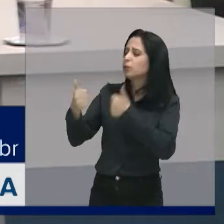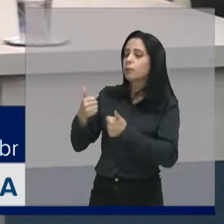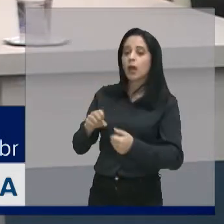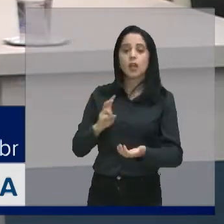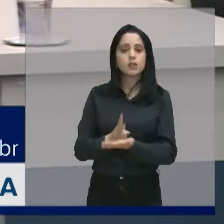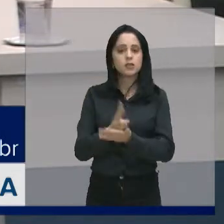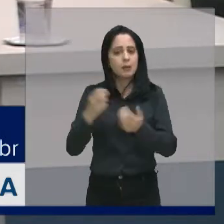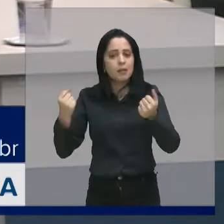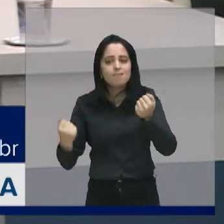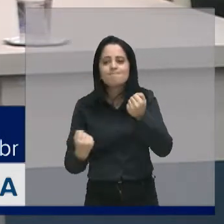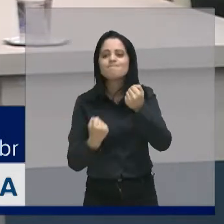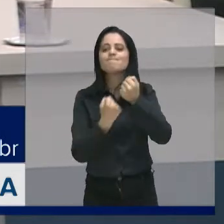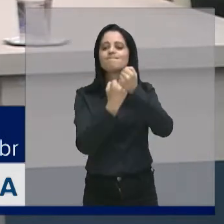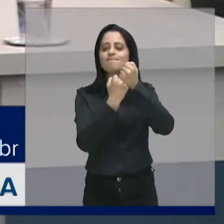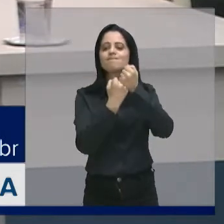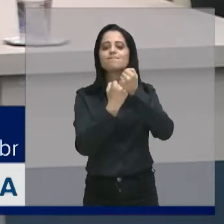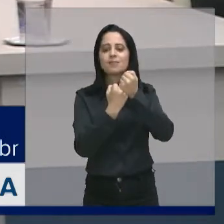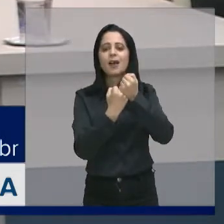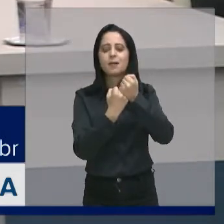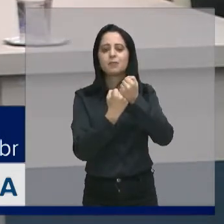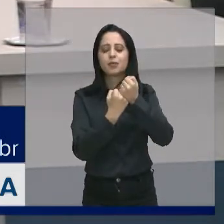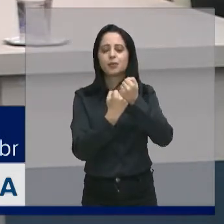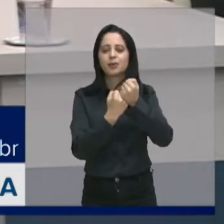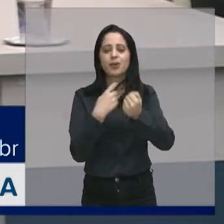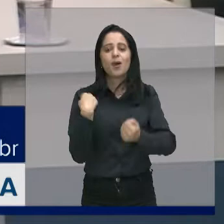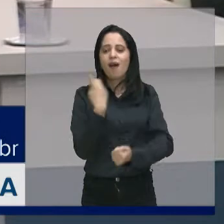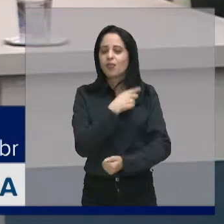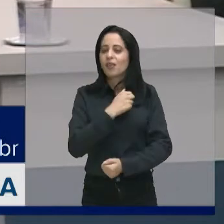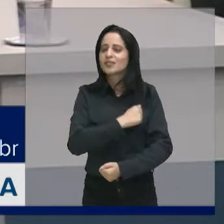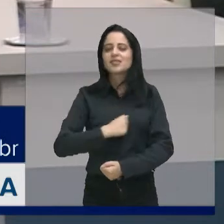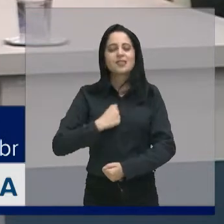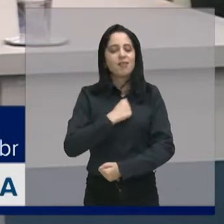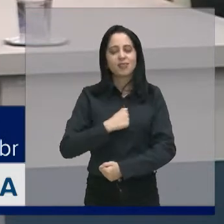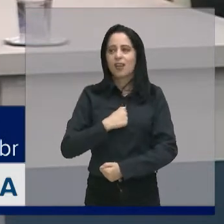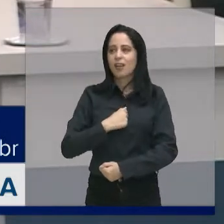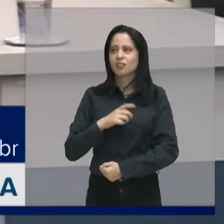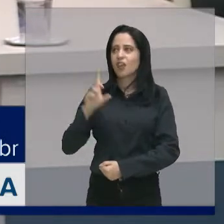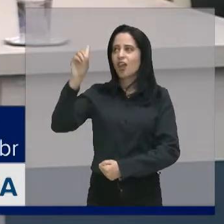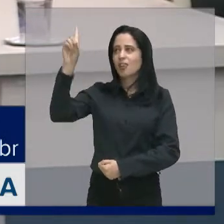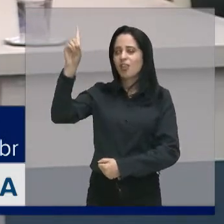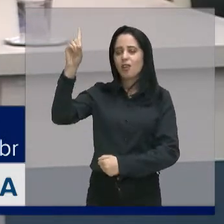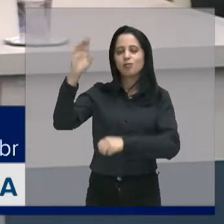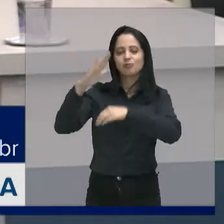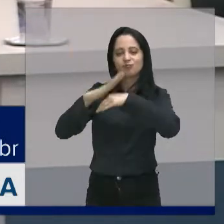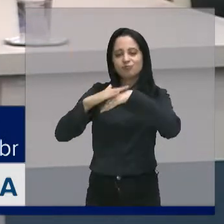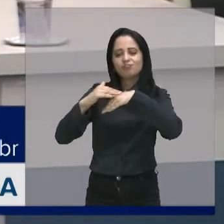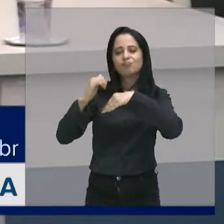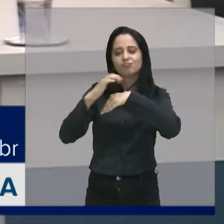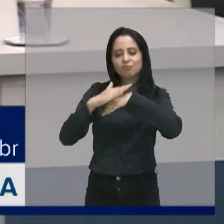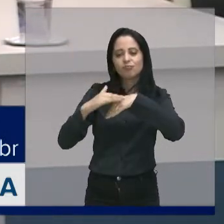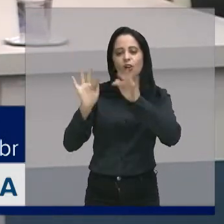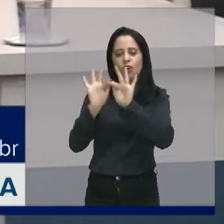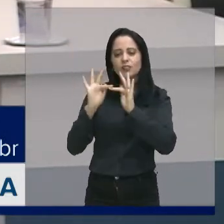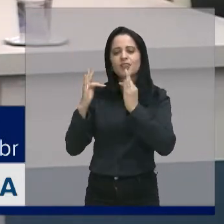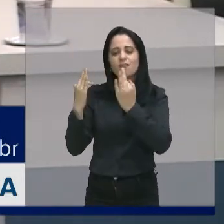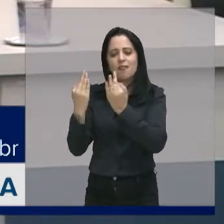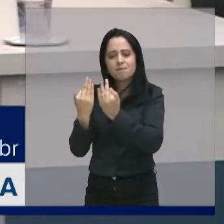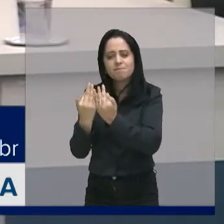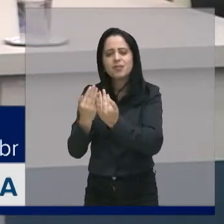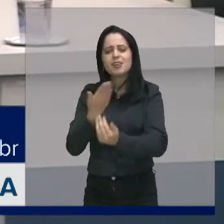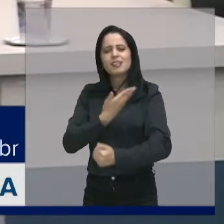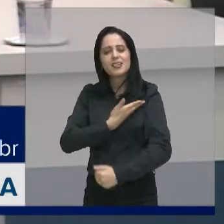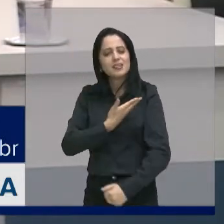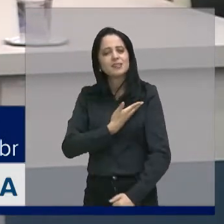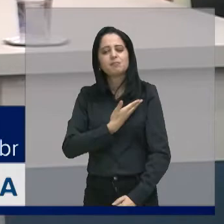apoiador, e que vai nos deixar muita saudade. Então, que Deus conforte o coração dos seus familiares, dos amigos e